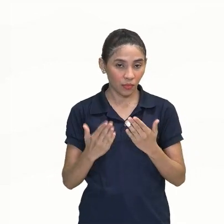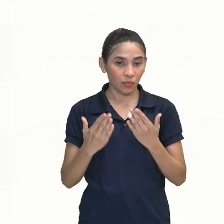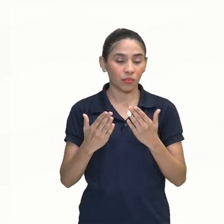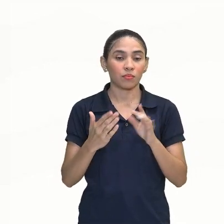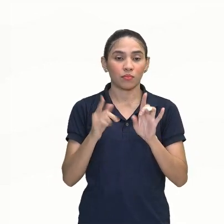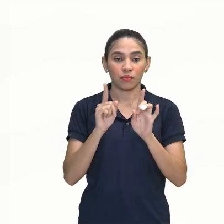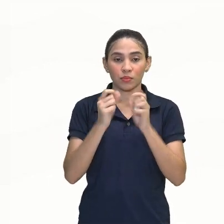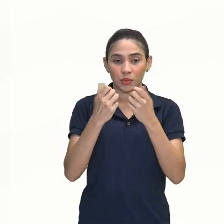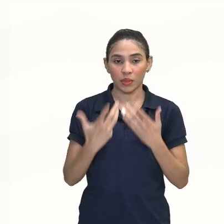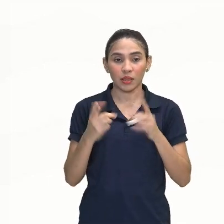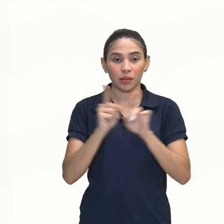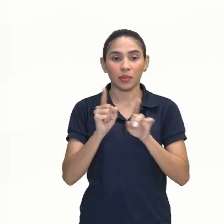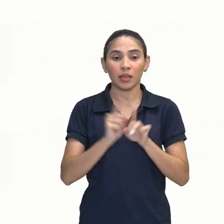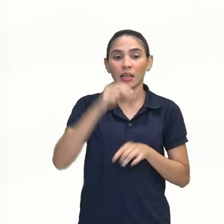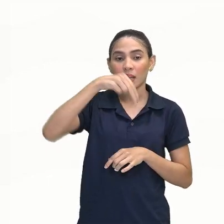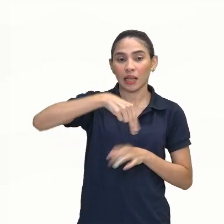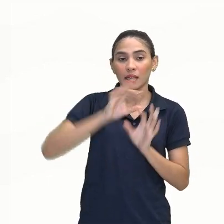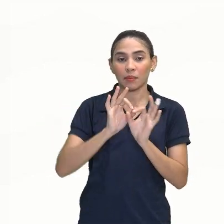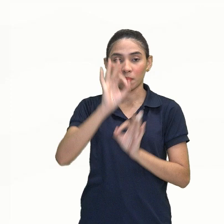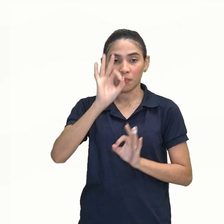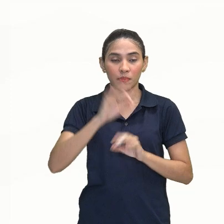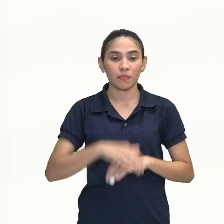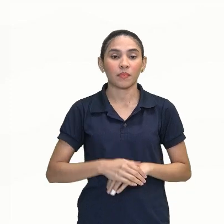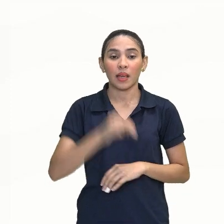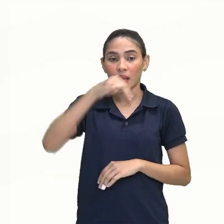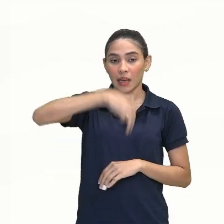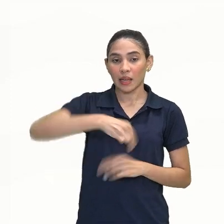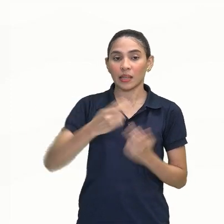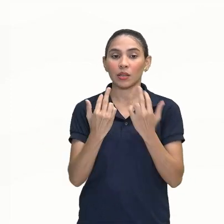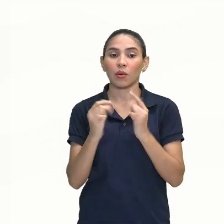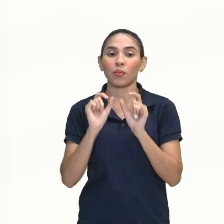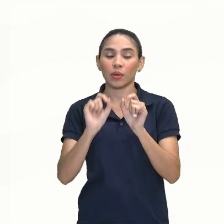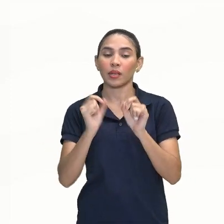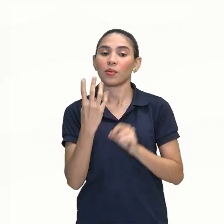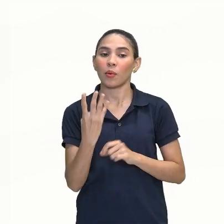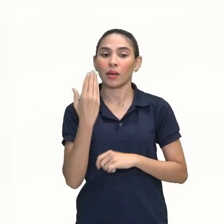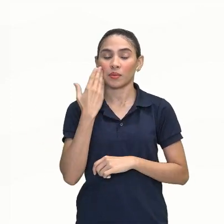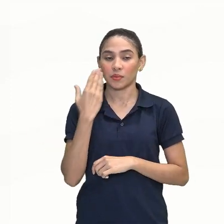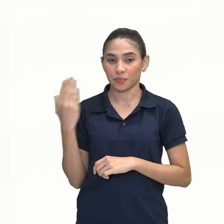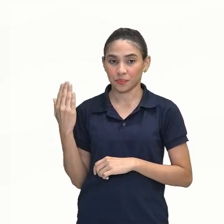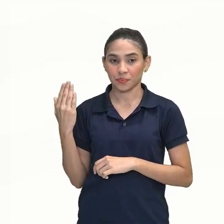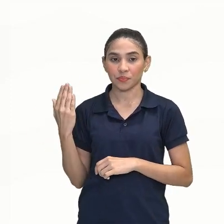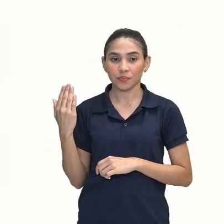ó, meu n, né, é igual a 4.